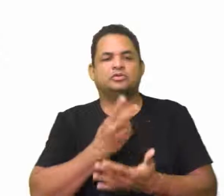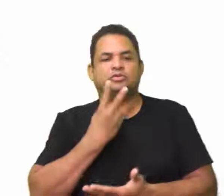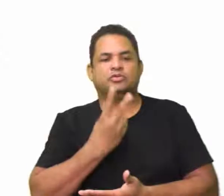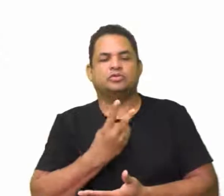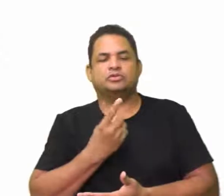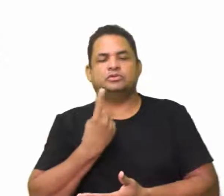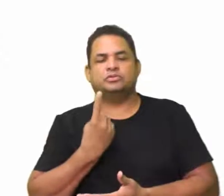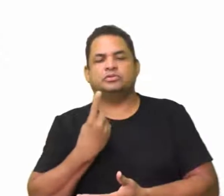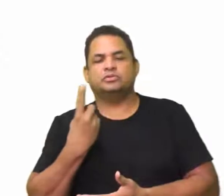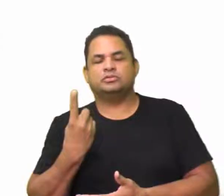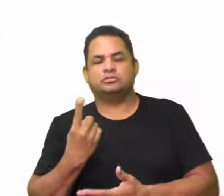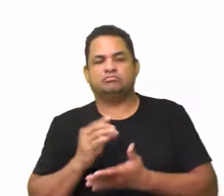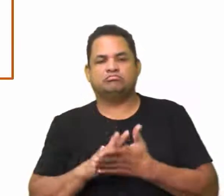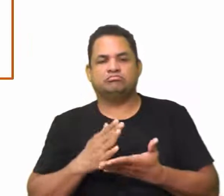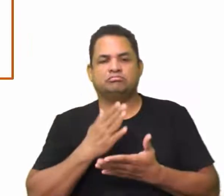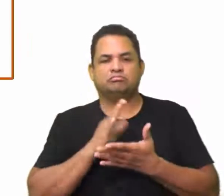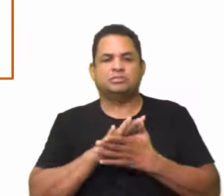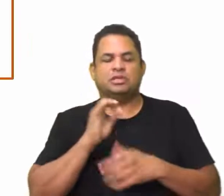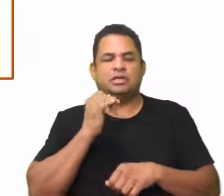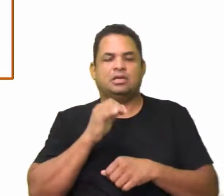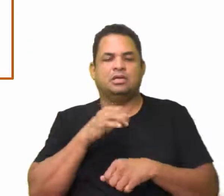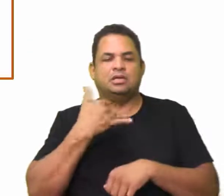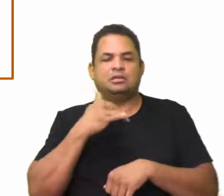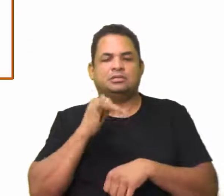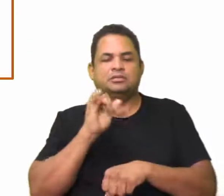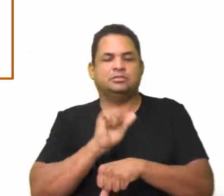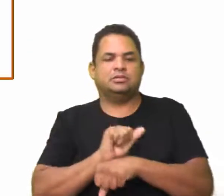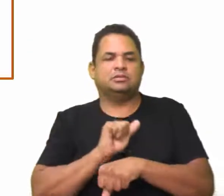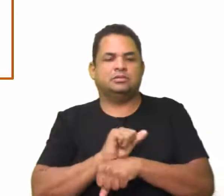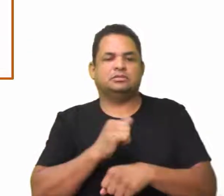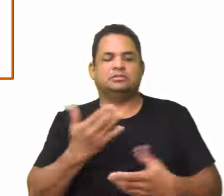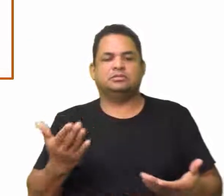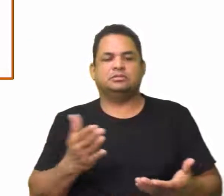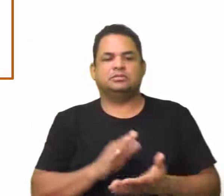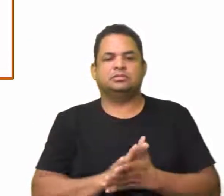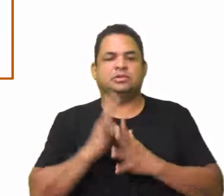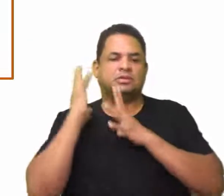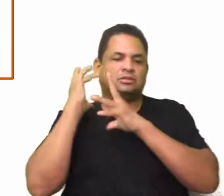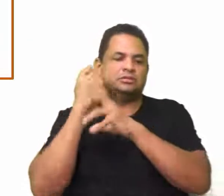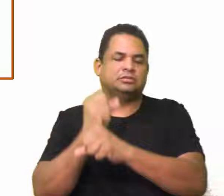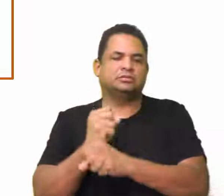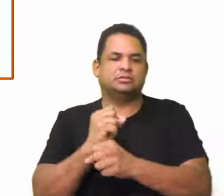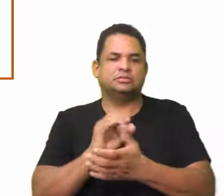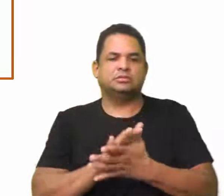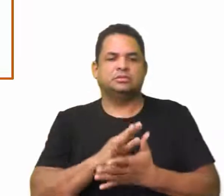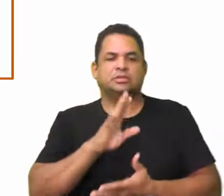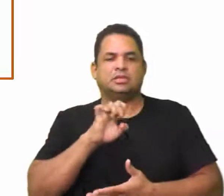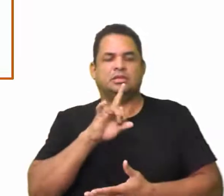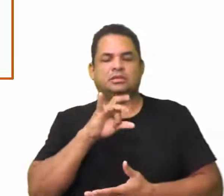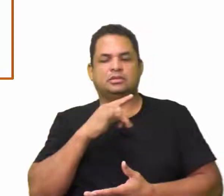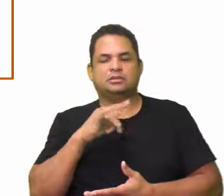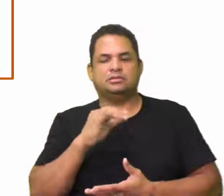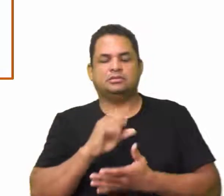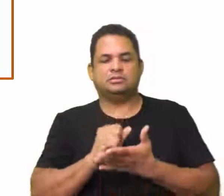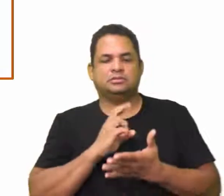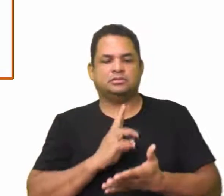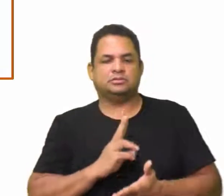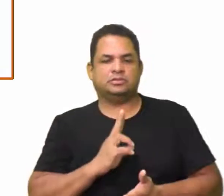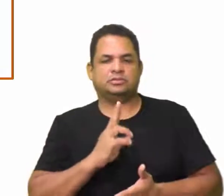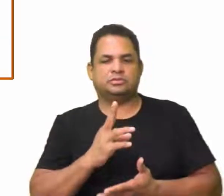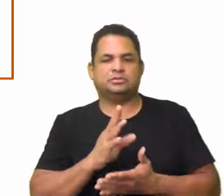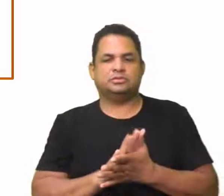2.1, eletrostática parte 1, né? Aula 2.2, a revisão. Eletrização. Os processos